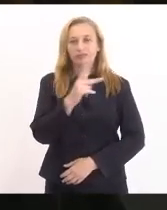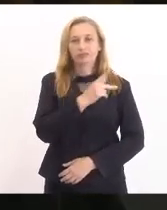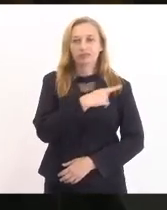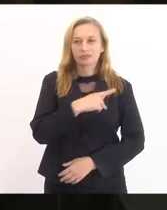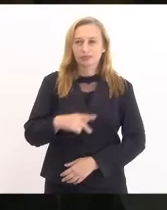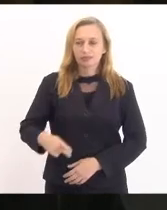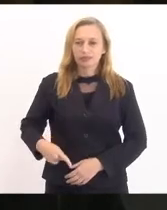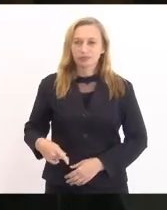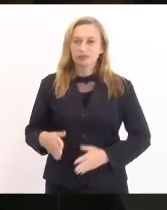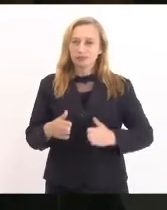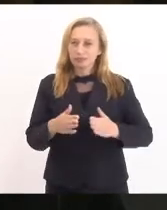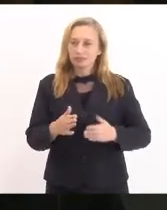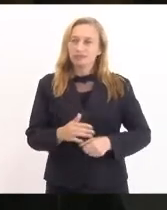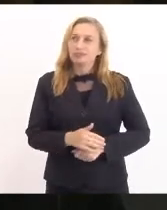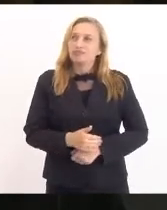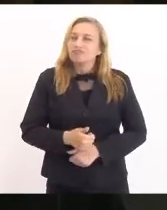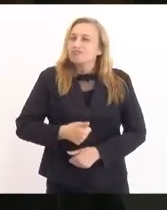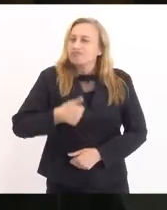primeiro,